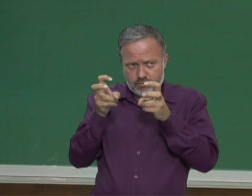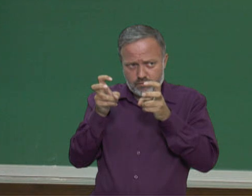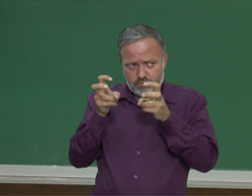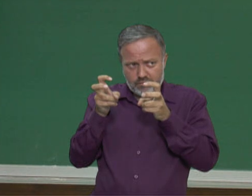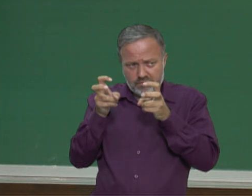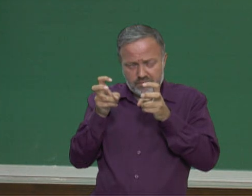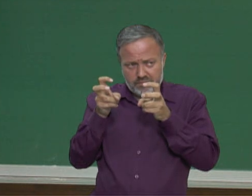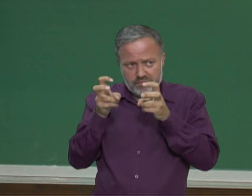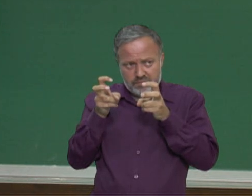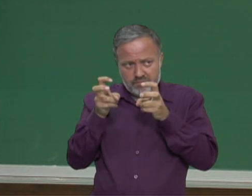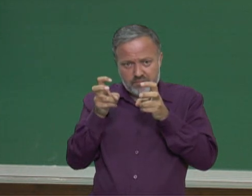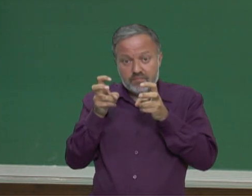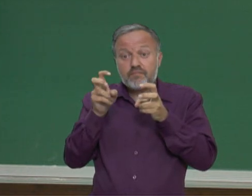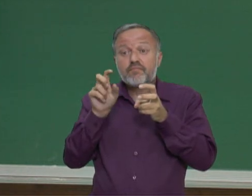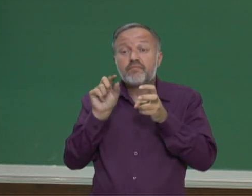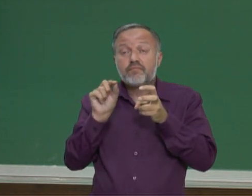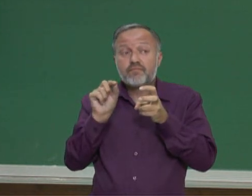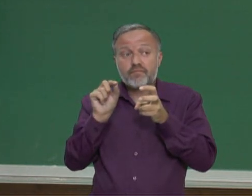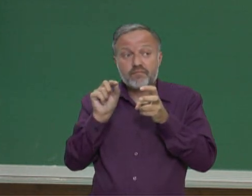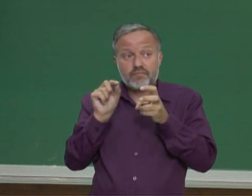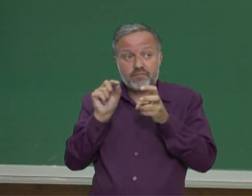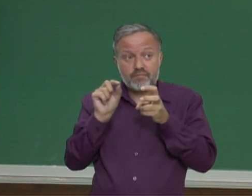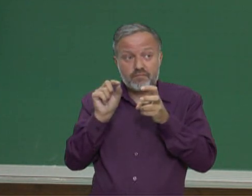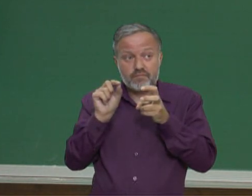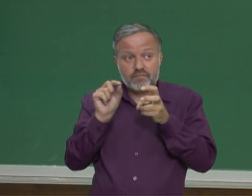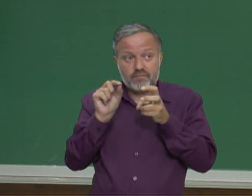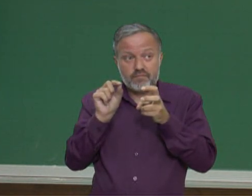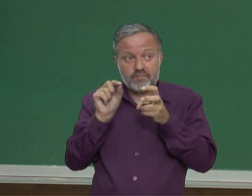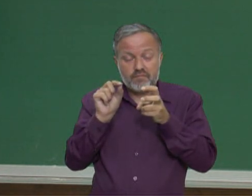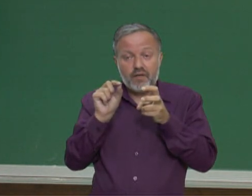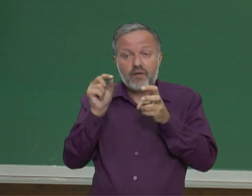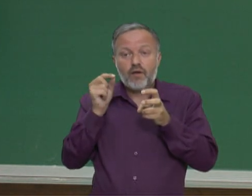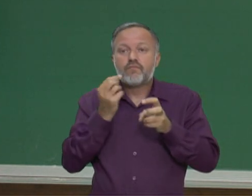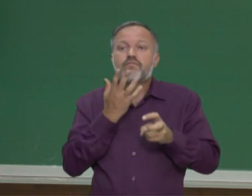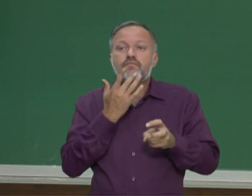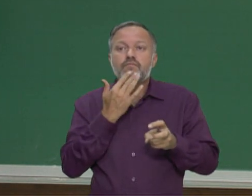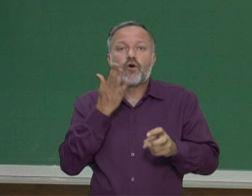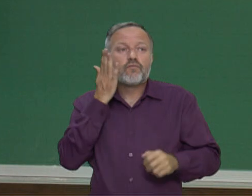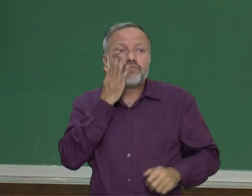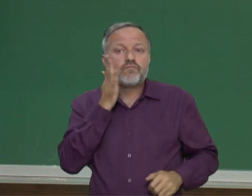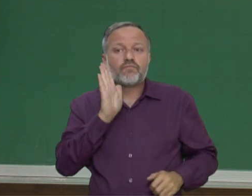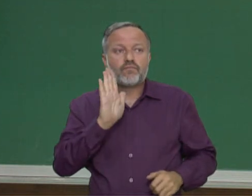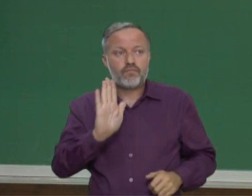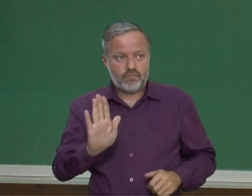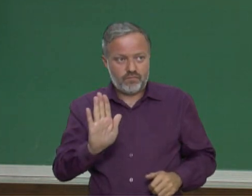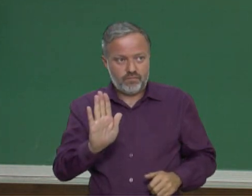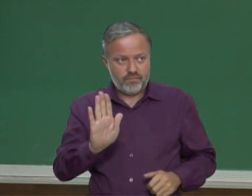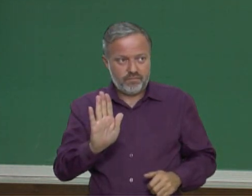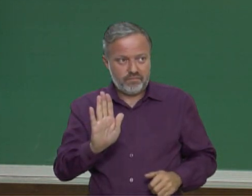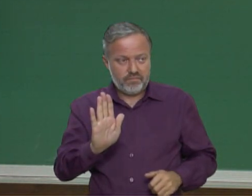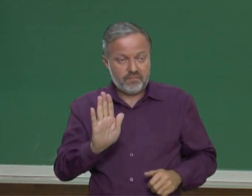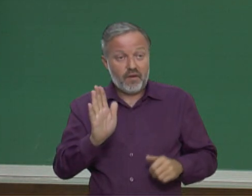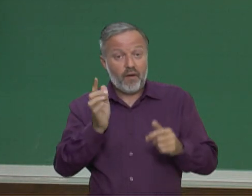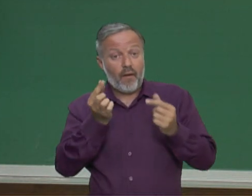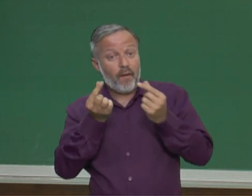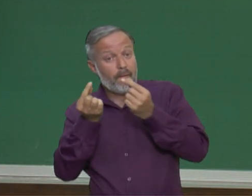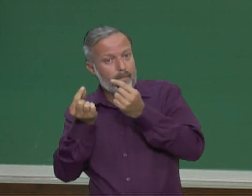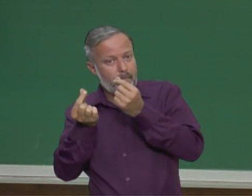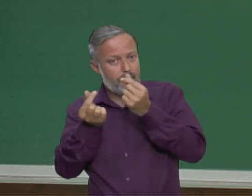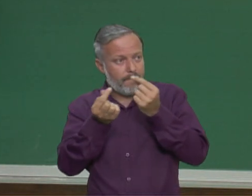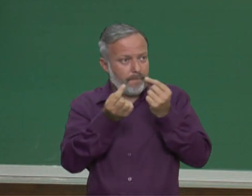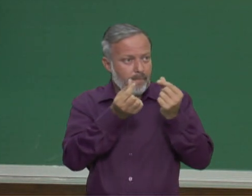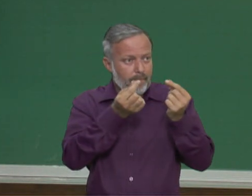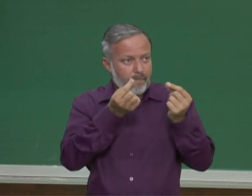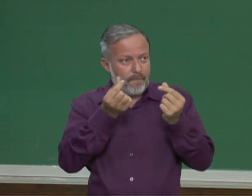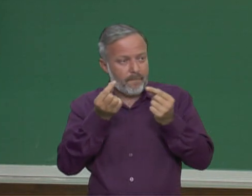bloco. Isso quer dizer que, retomando, esses países em azul aqui, a circulação de valores, de